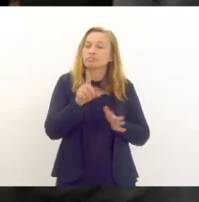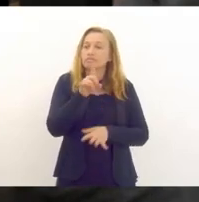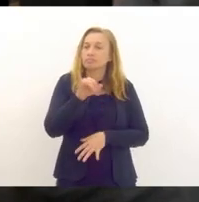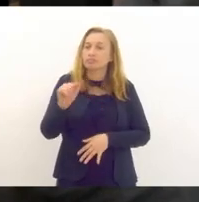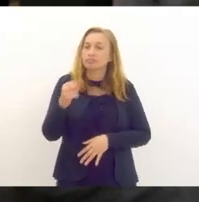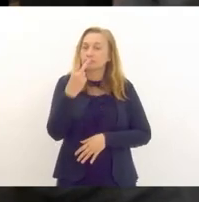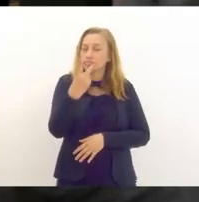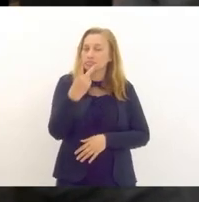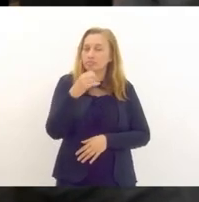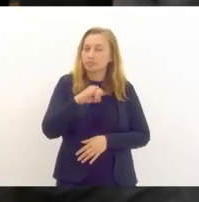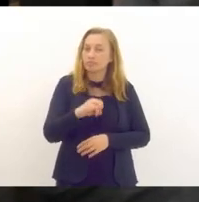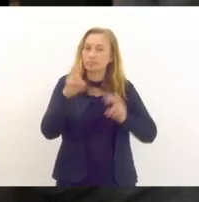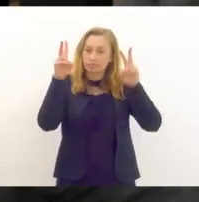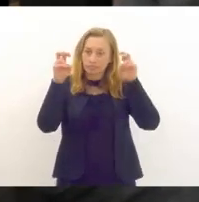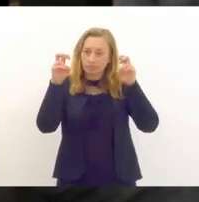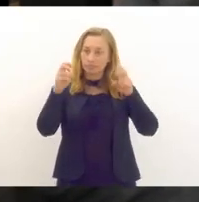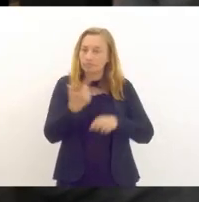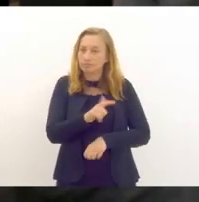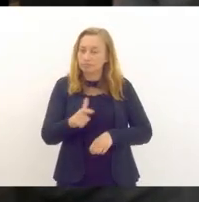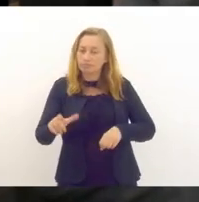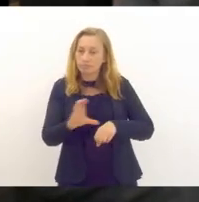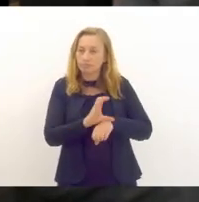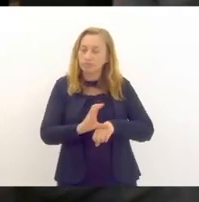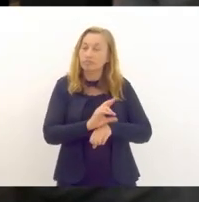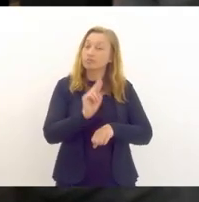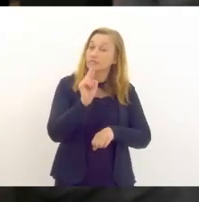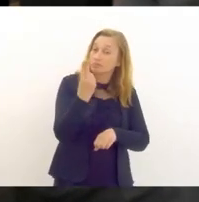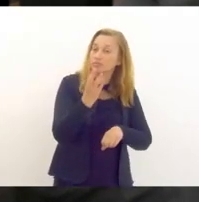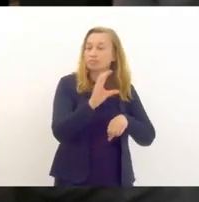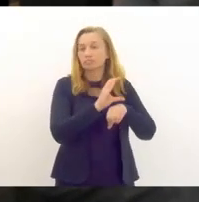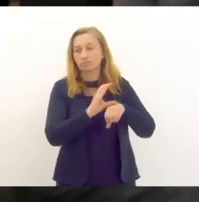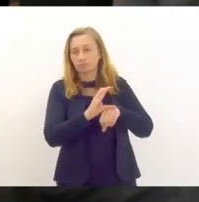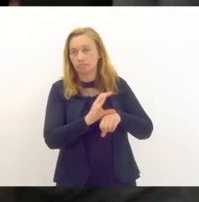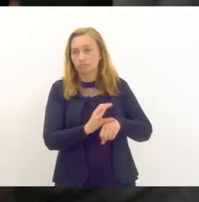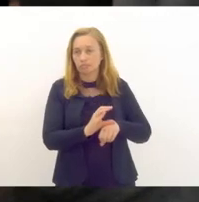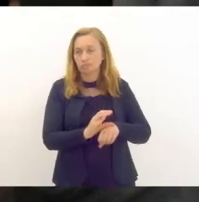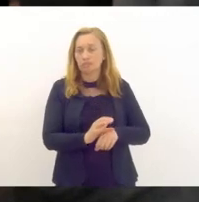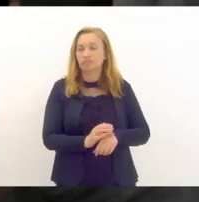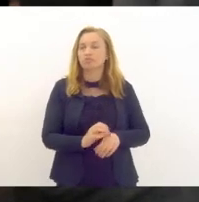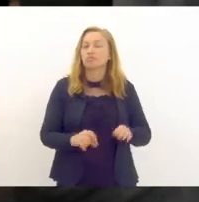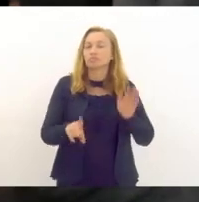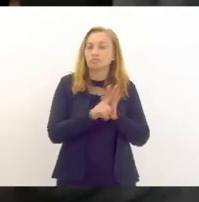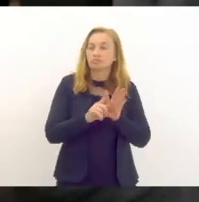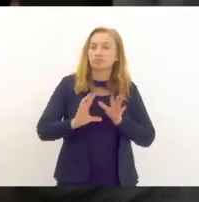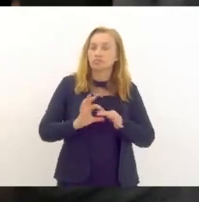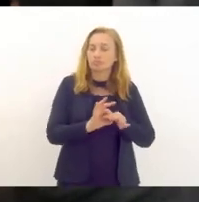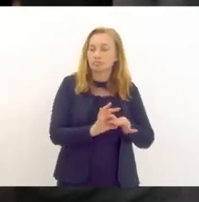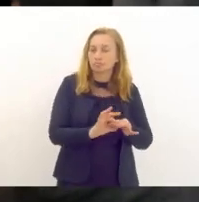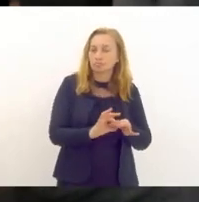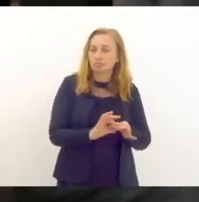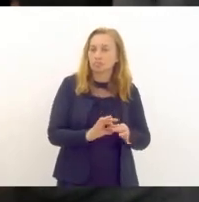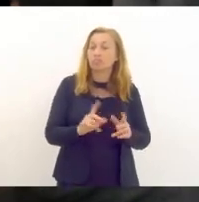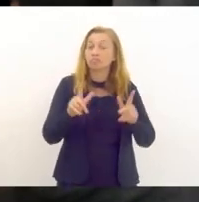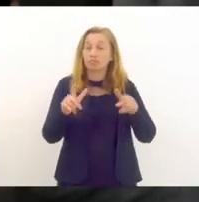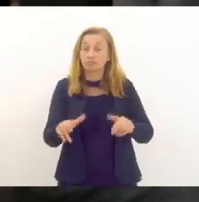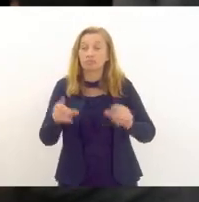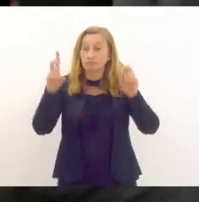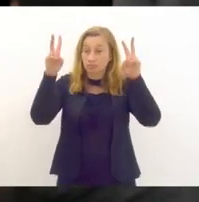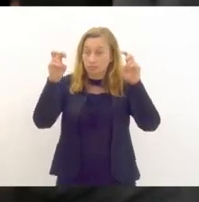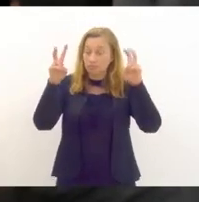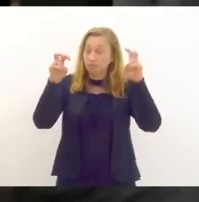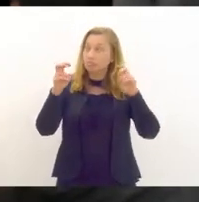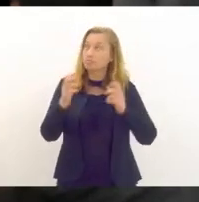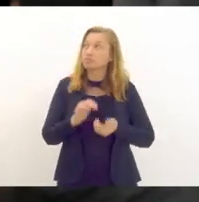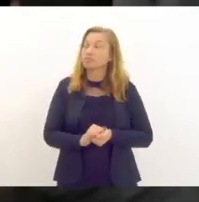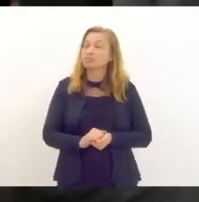se a matéria constitucional ou inconstitucional inclusive no que se refere a lei complementar que trata da mesma matéria Se